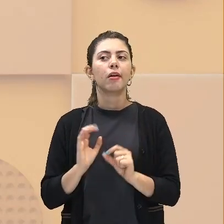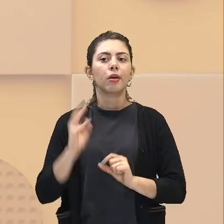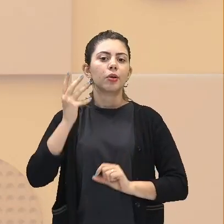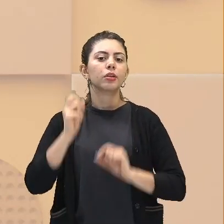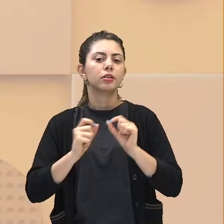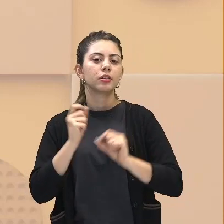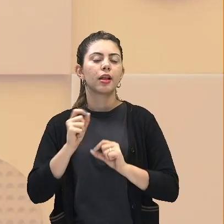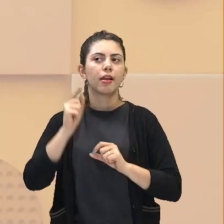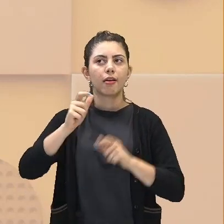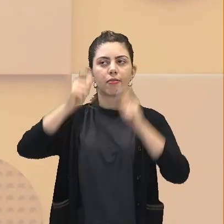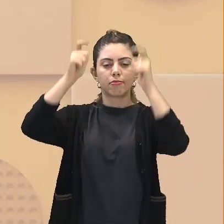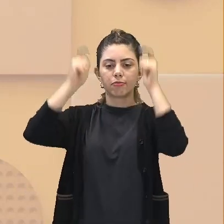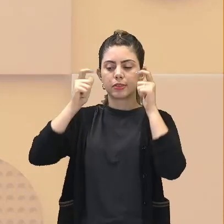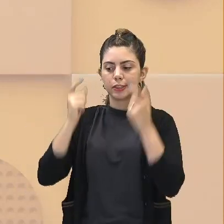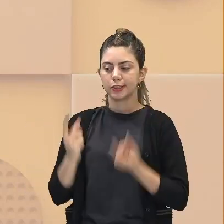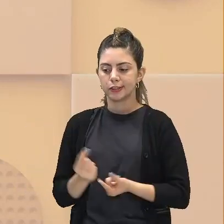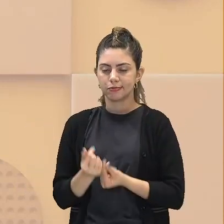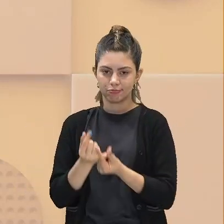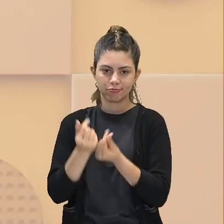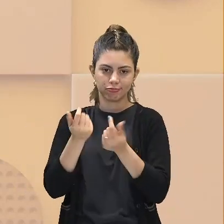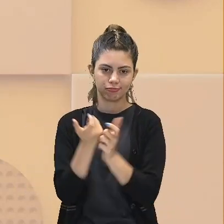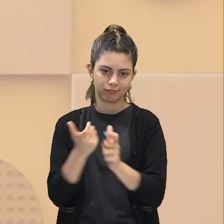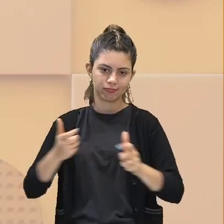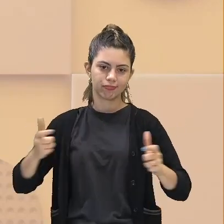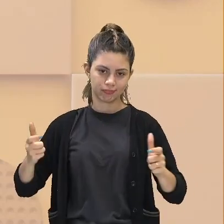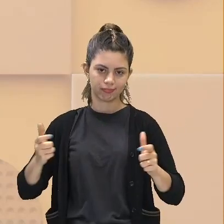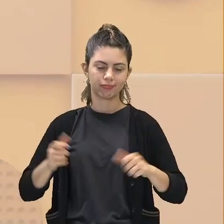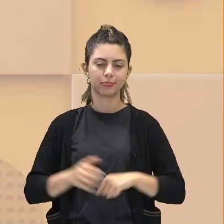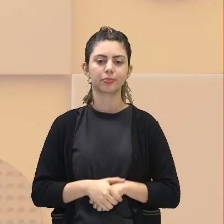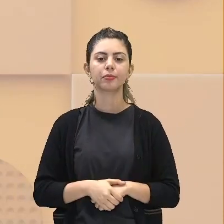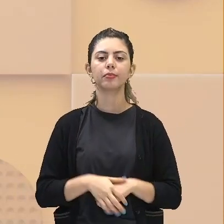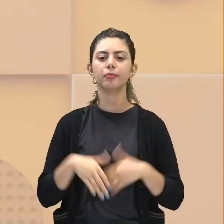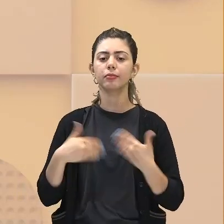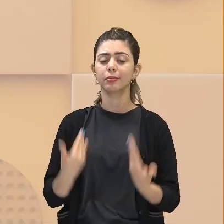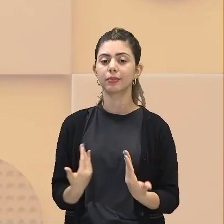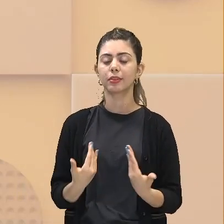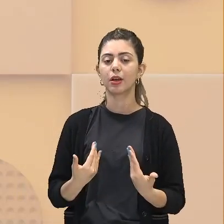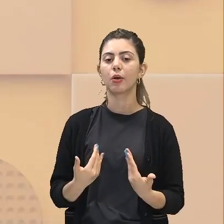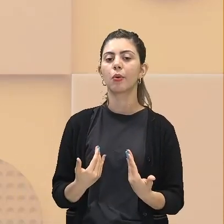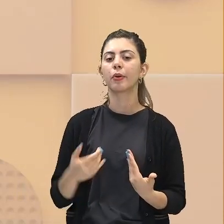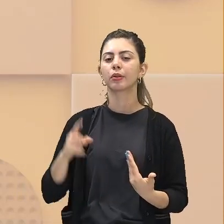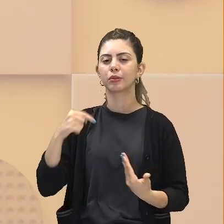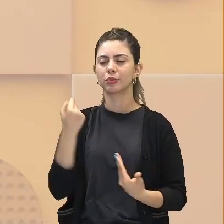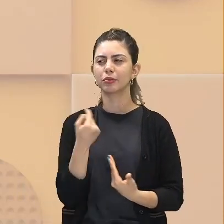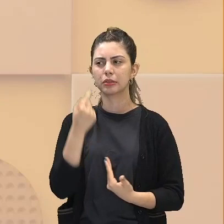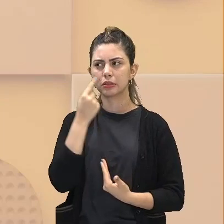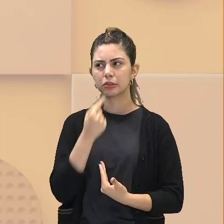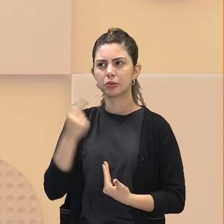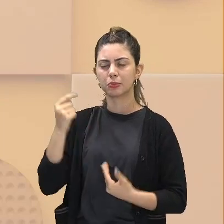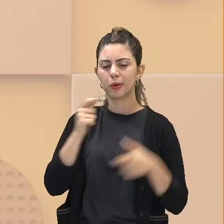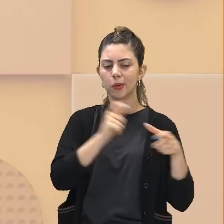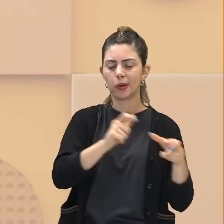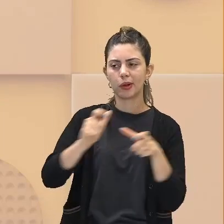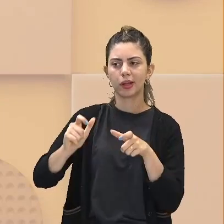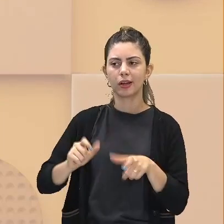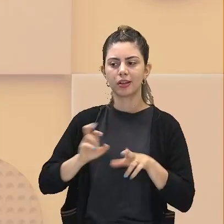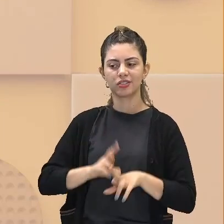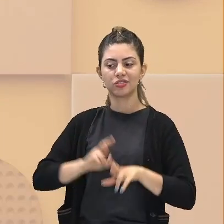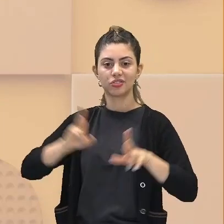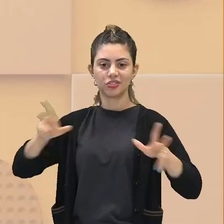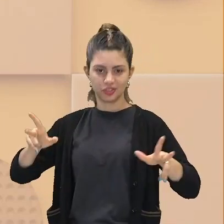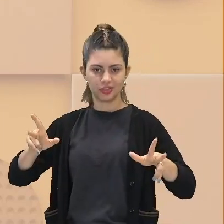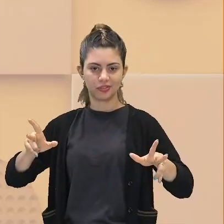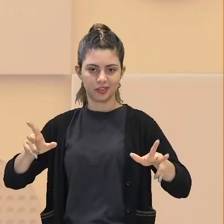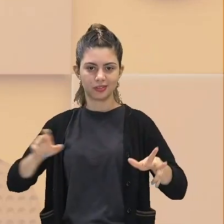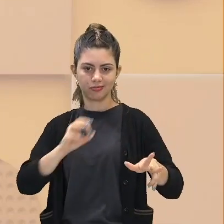a dissolução dos mosteiros, ele ordena, isso vai resultar na redistribuição das